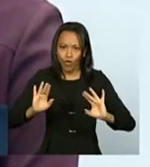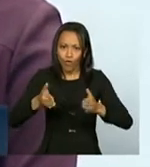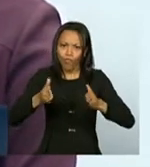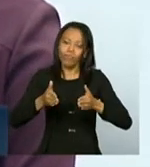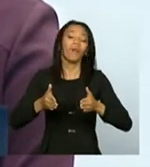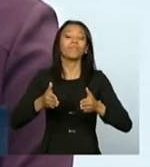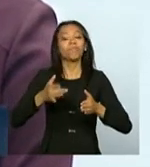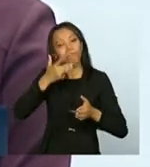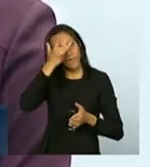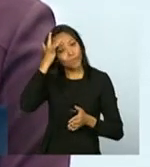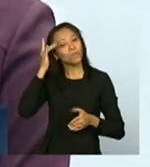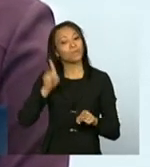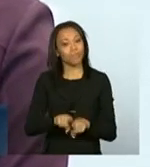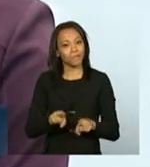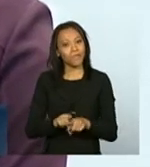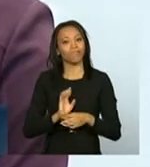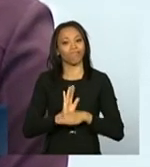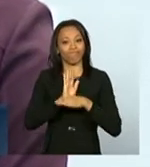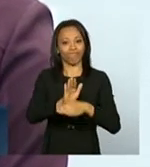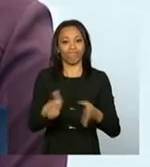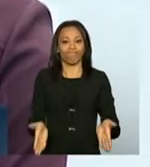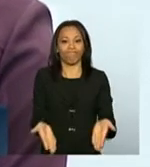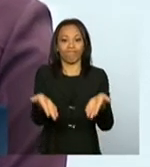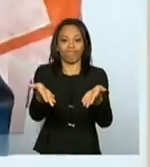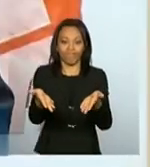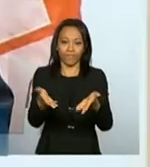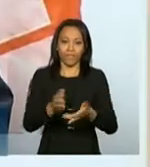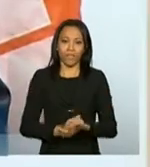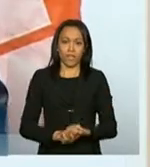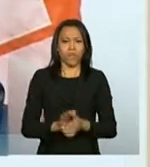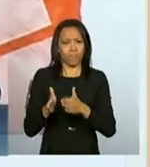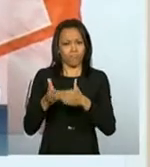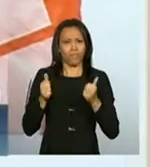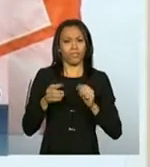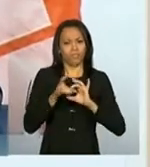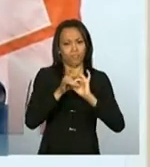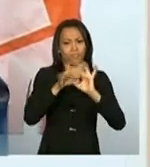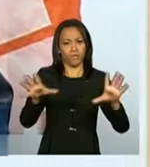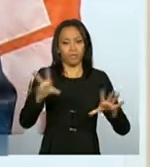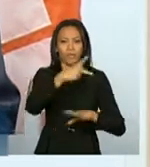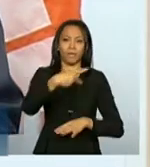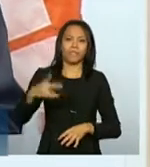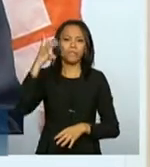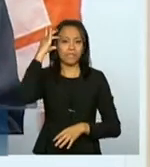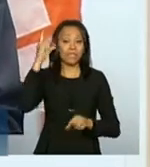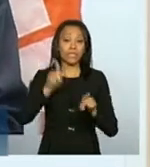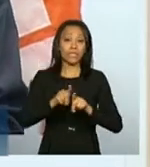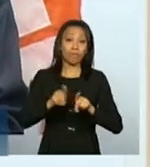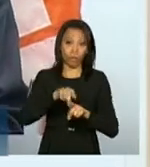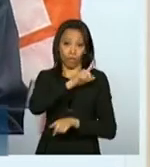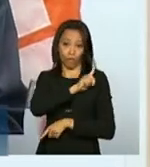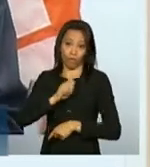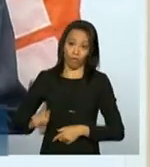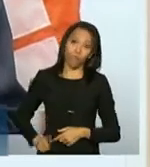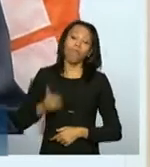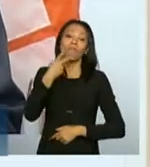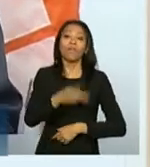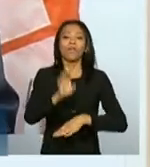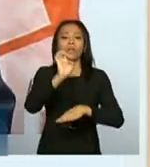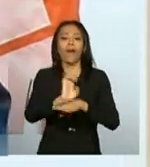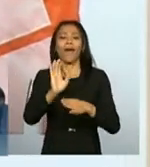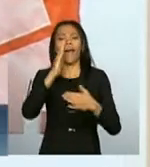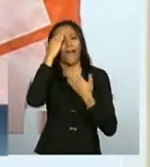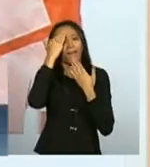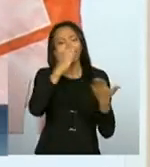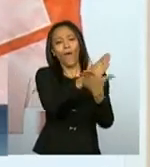com pessoas. Eu gostaria então de pedir a permissão da senhora presidenta e ao senhor governador do estado para agradecer algumas